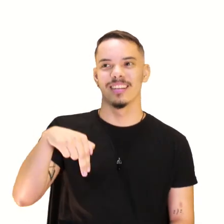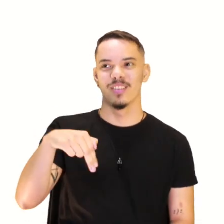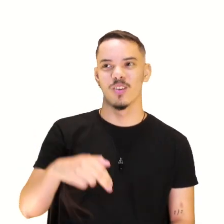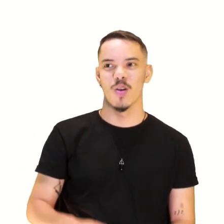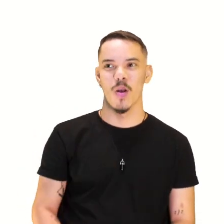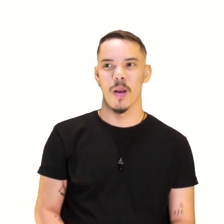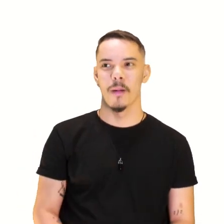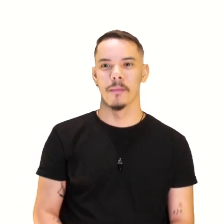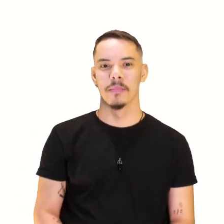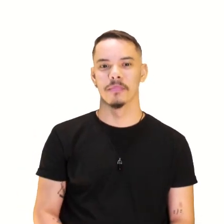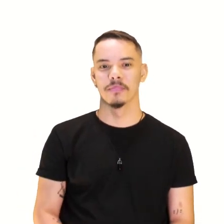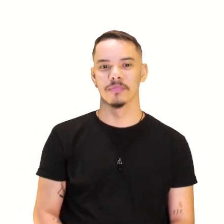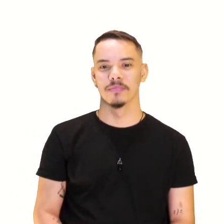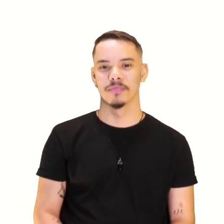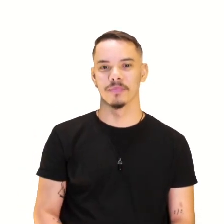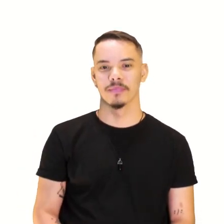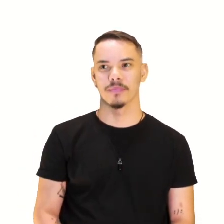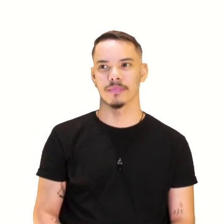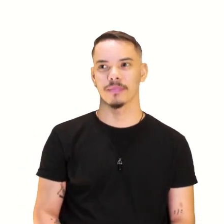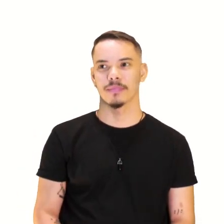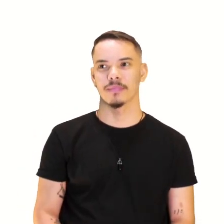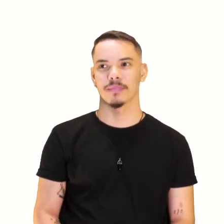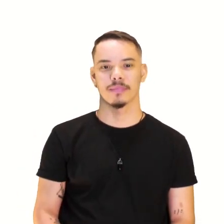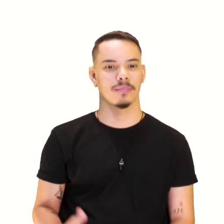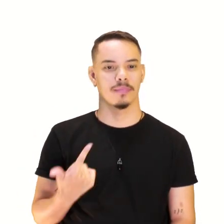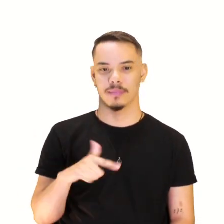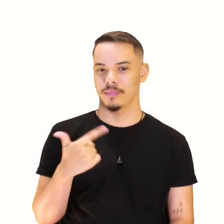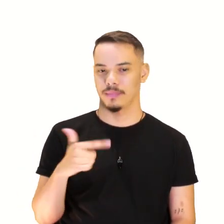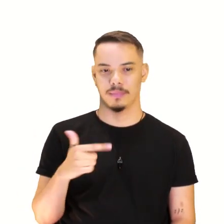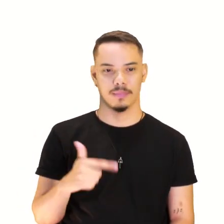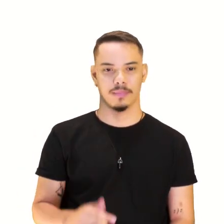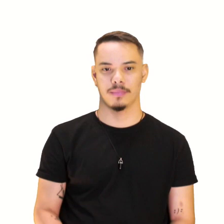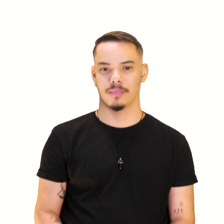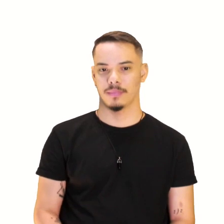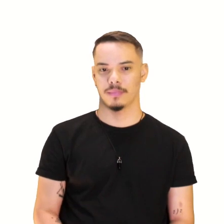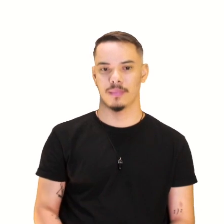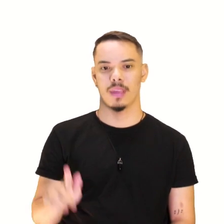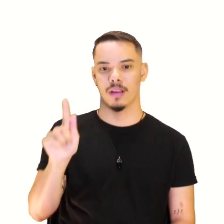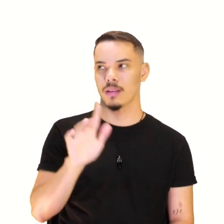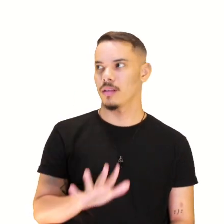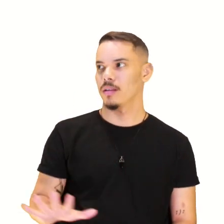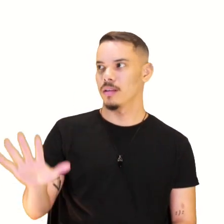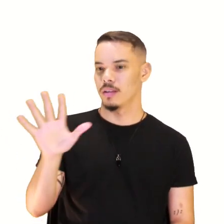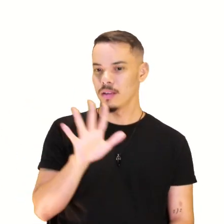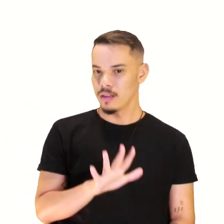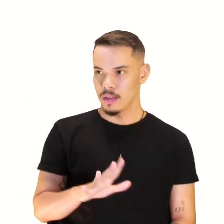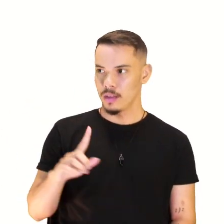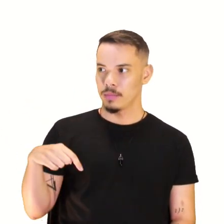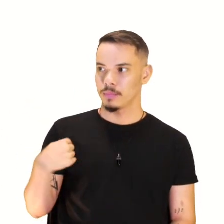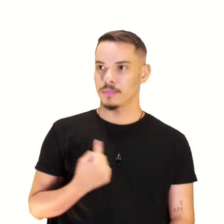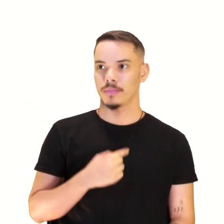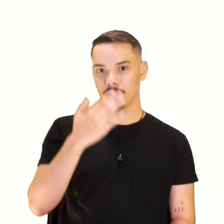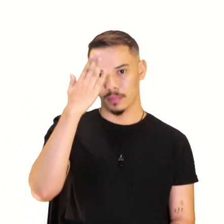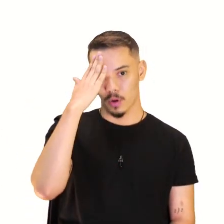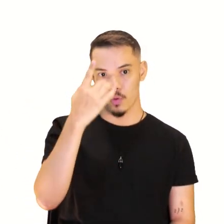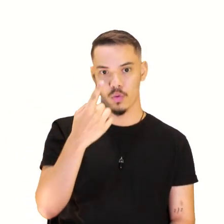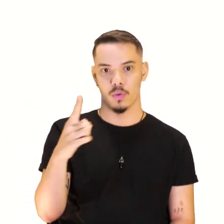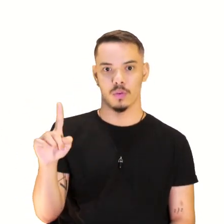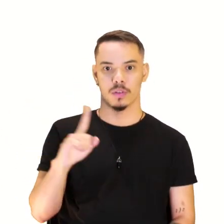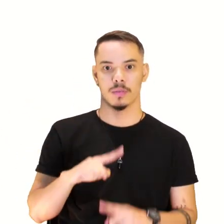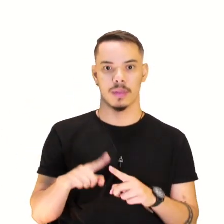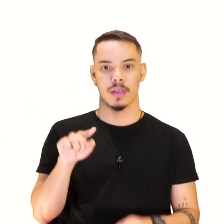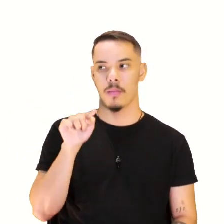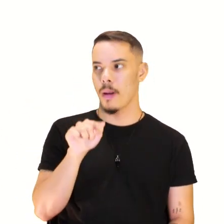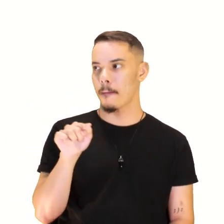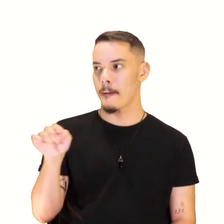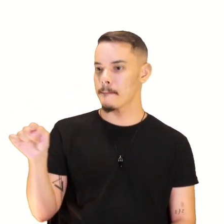professor O Maurício? AN não tem ali. Não. Ah, o AM. É o termo geral ou a gente último considera termo. o último, mas ali a gente tem 3 pontinhos,